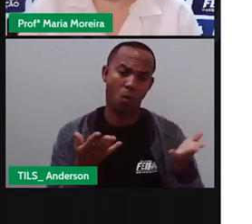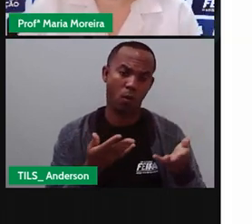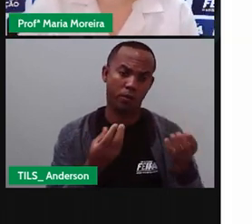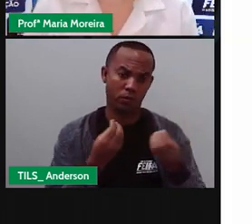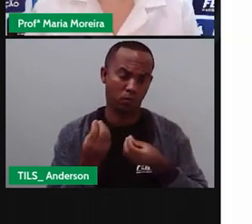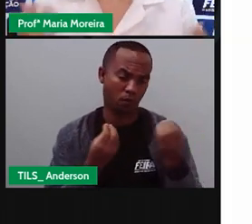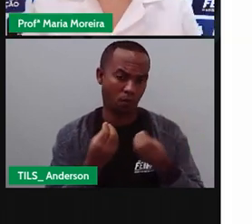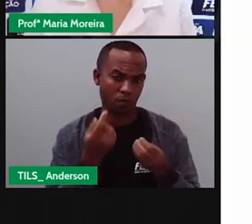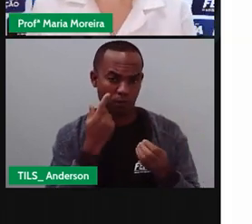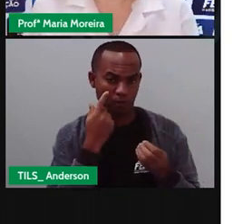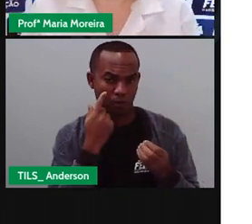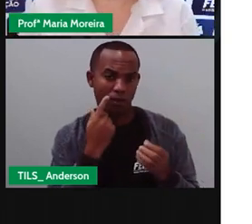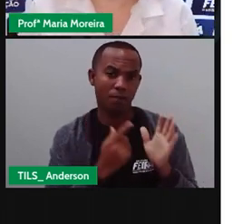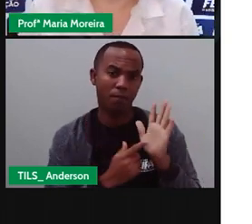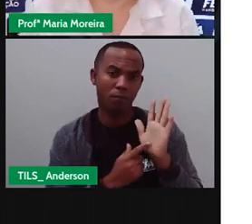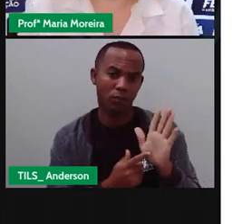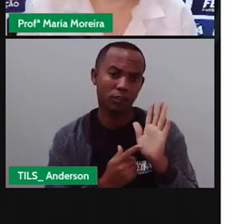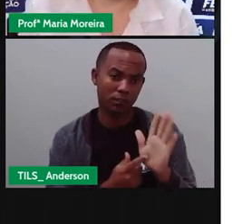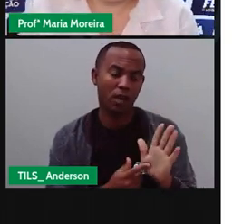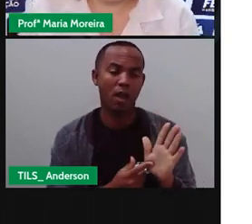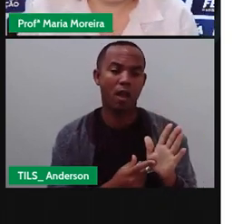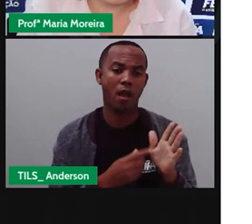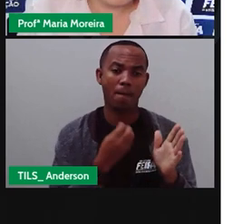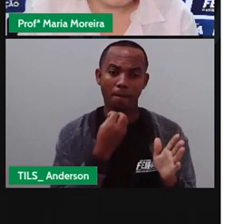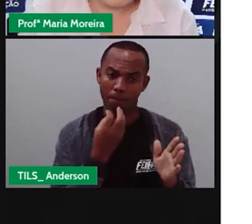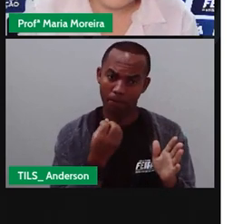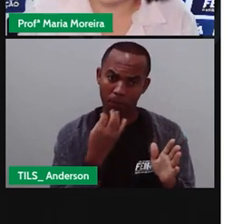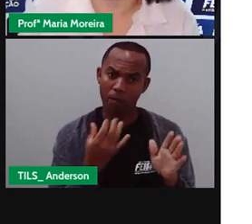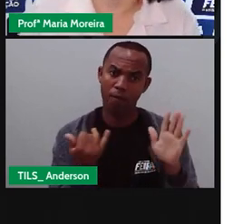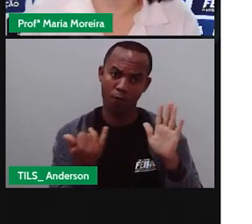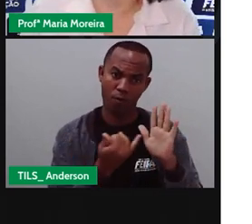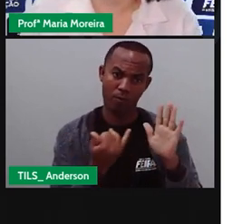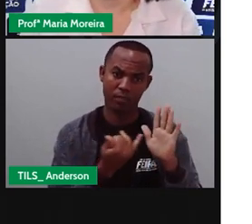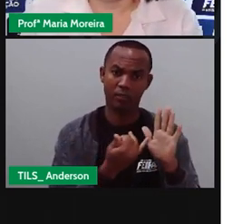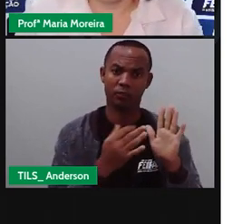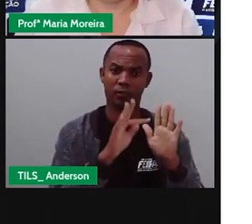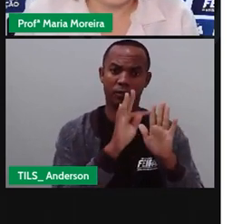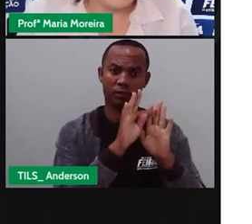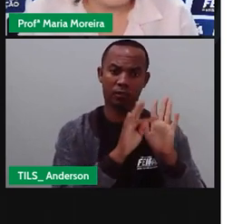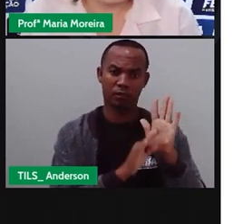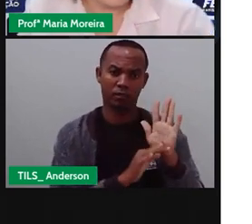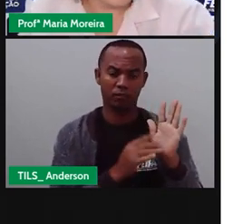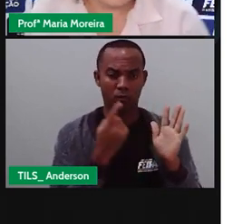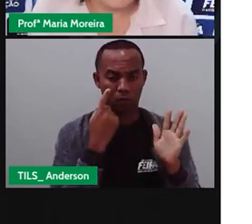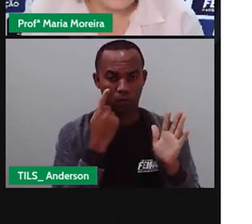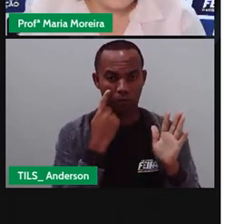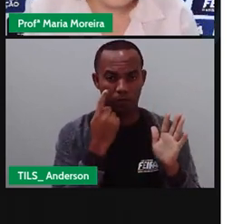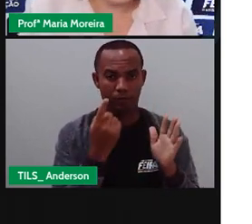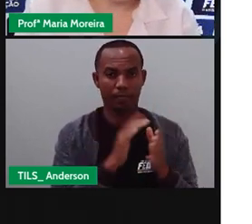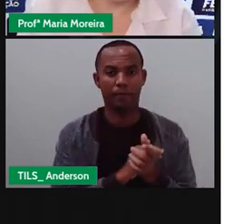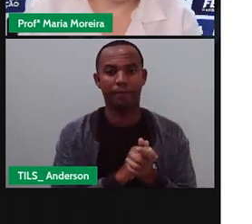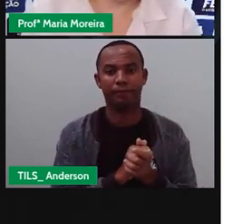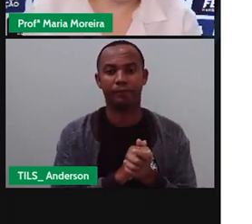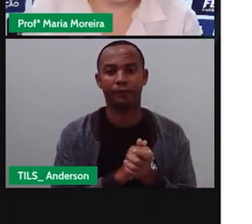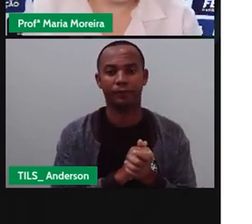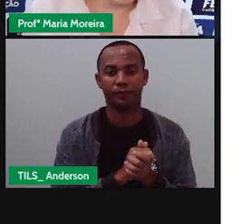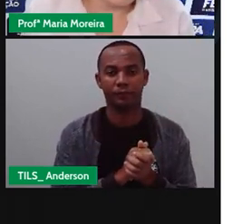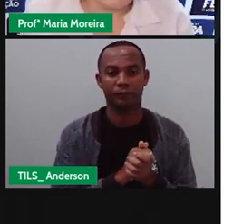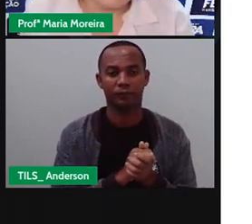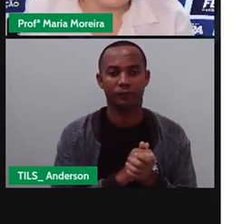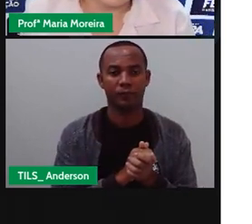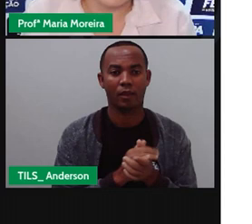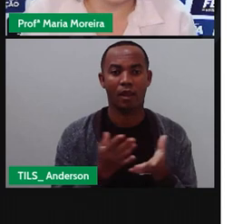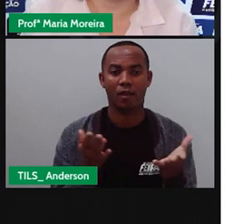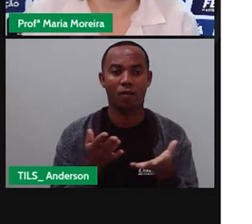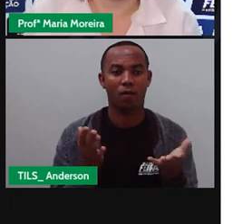para isso, para trazer boas informações para vocês, né? Vamos lá, embarcar aí, né, nesse momento